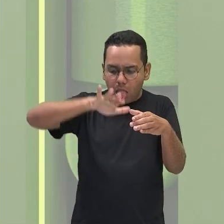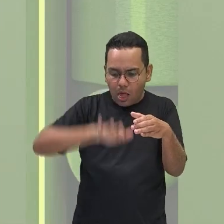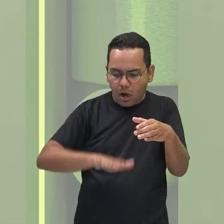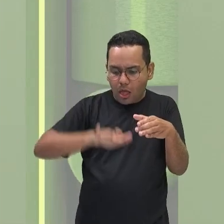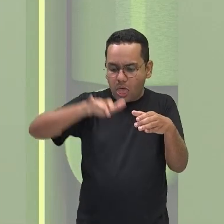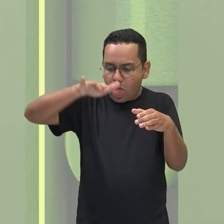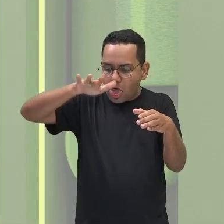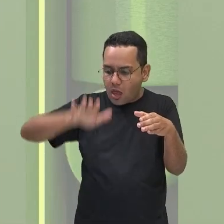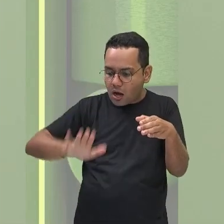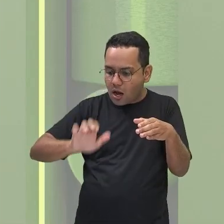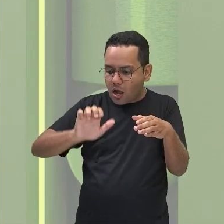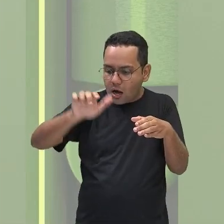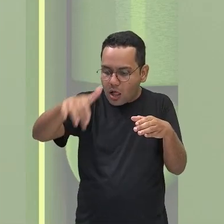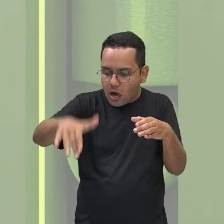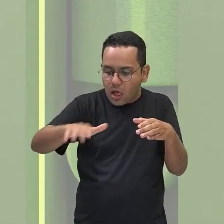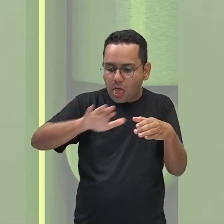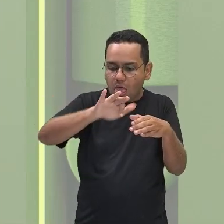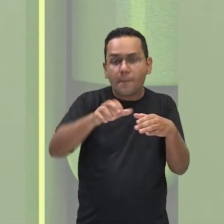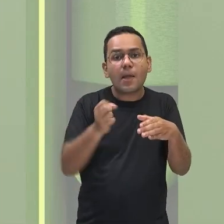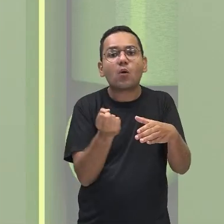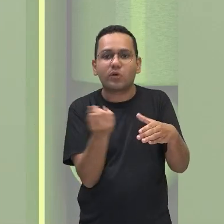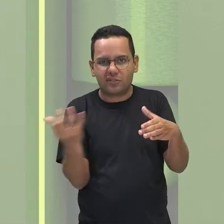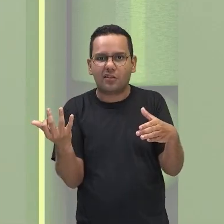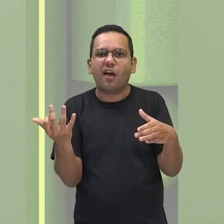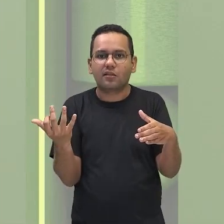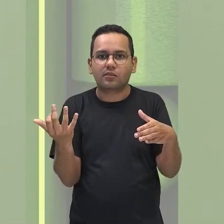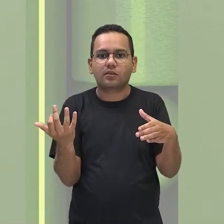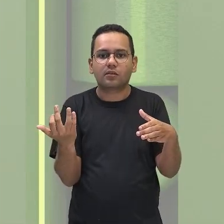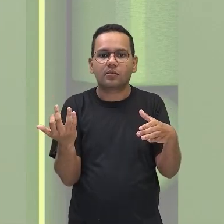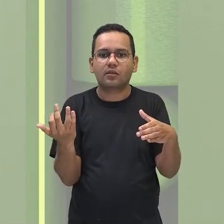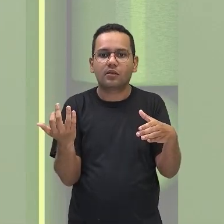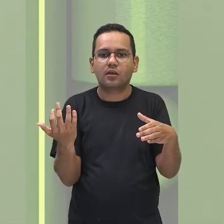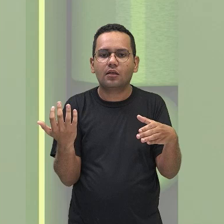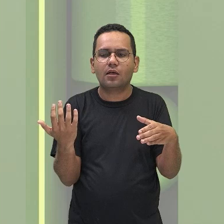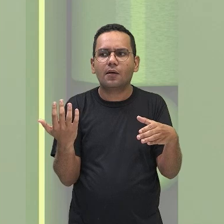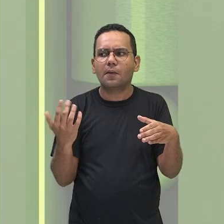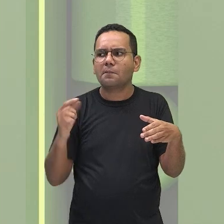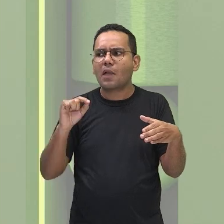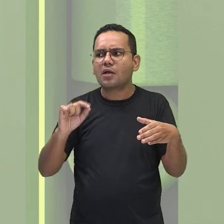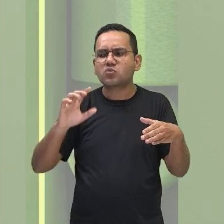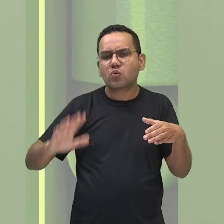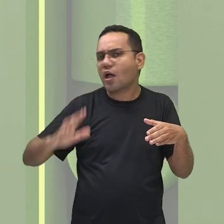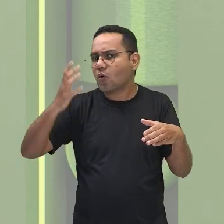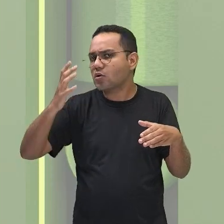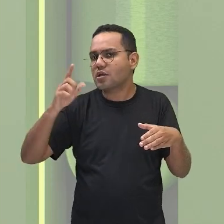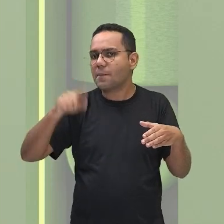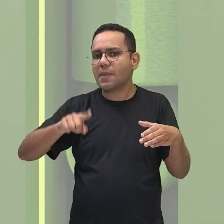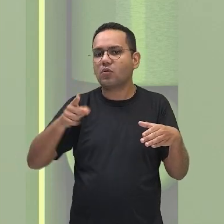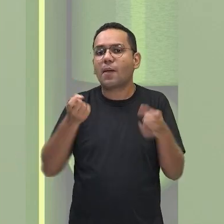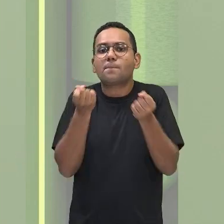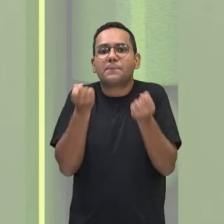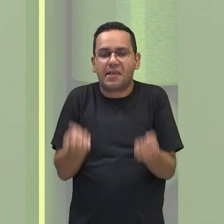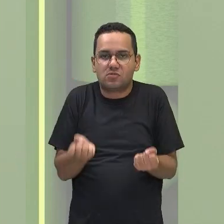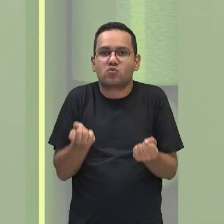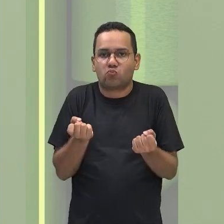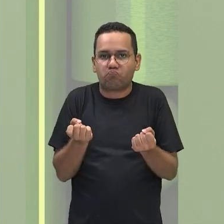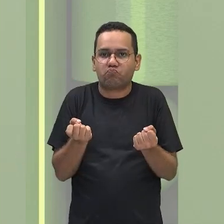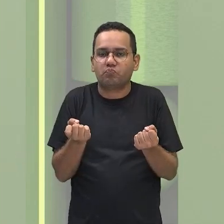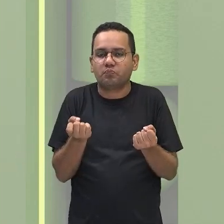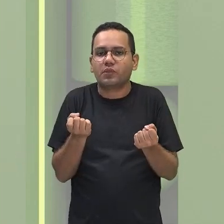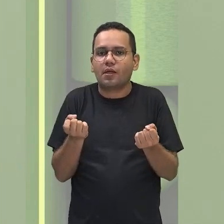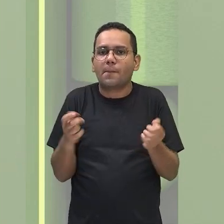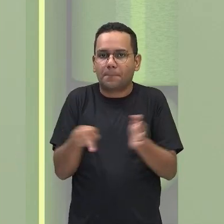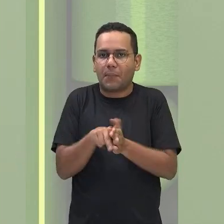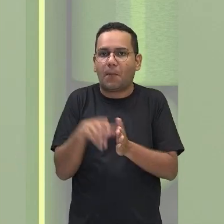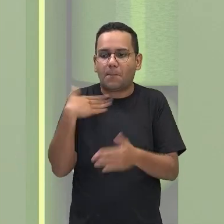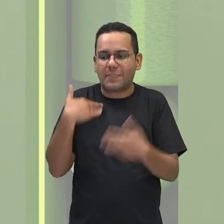vai expulsar uma quantidade de água. E isso vai ser influenciado pela densidade, pelo peso do corpo que estiver entrando